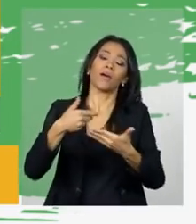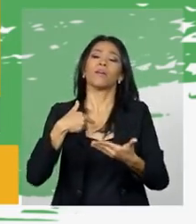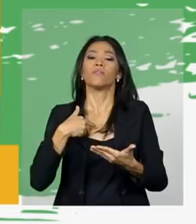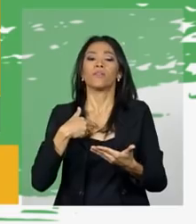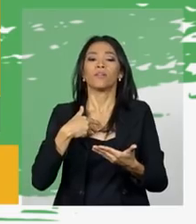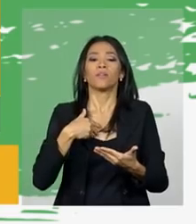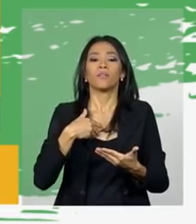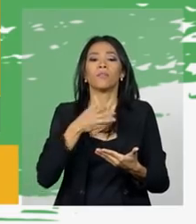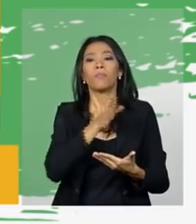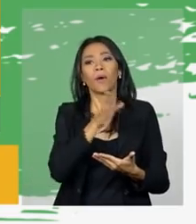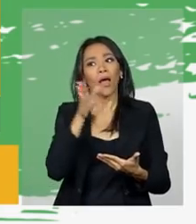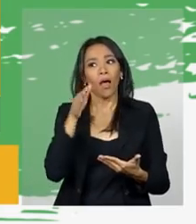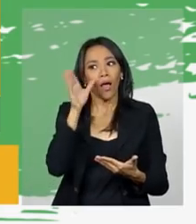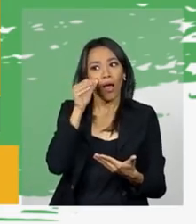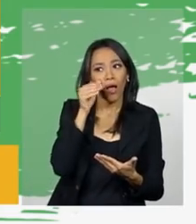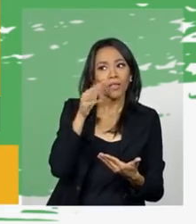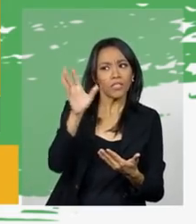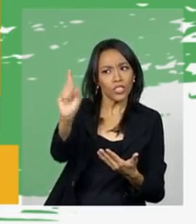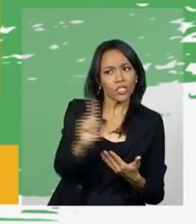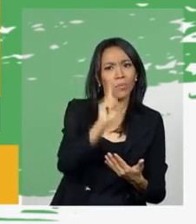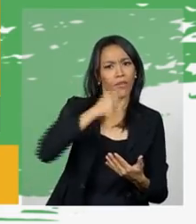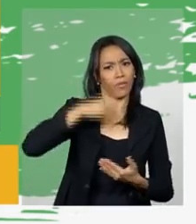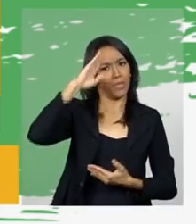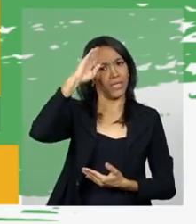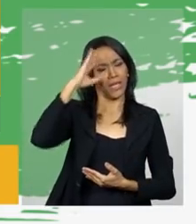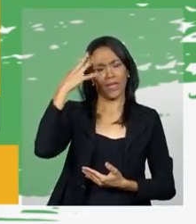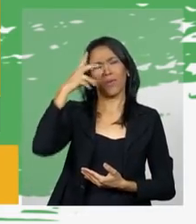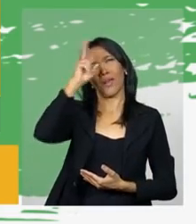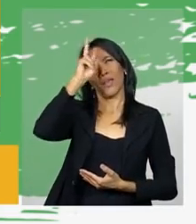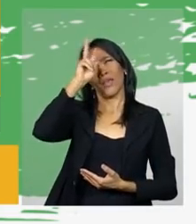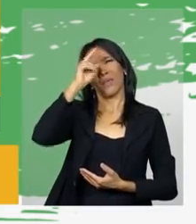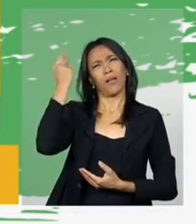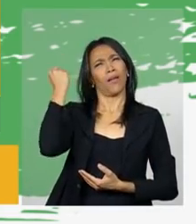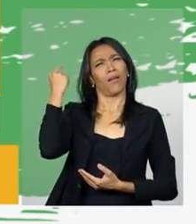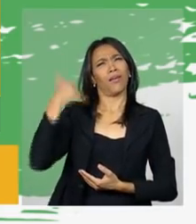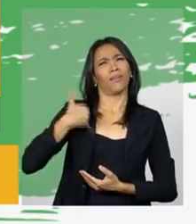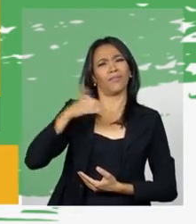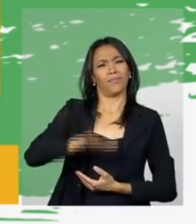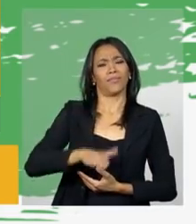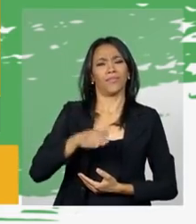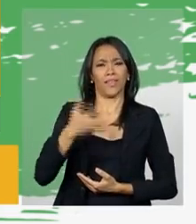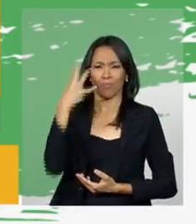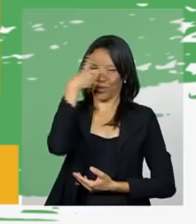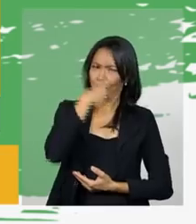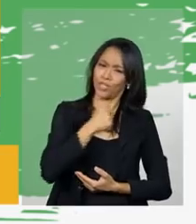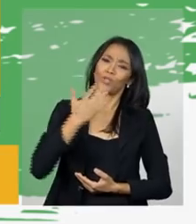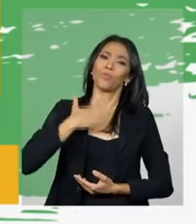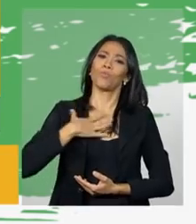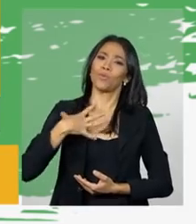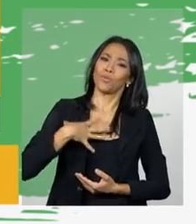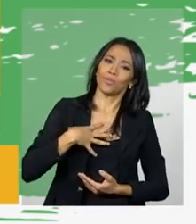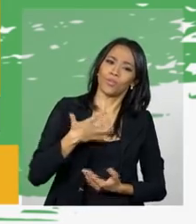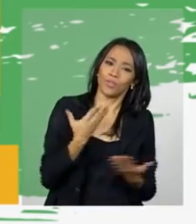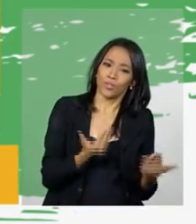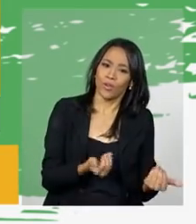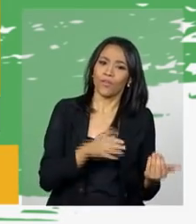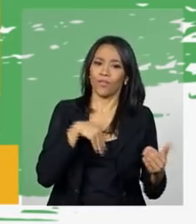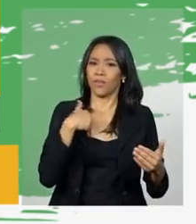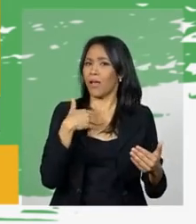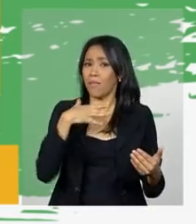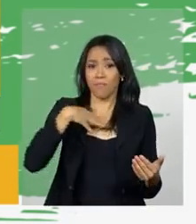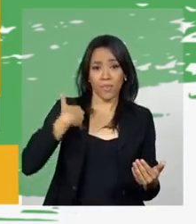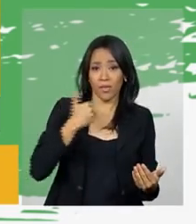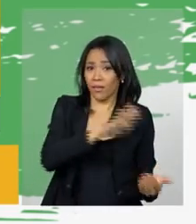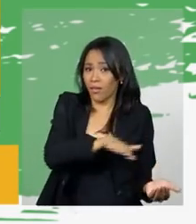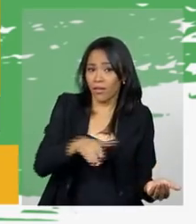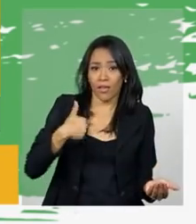aquele trajezinho militar, e era bonito, e eu lembro disso até hoje, a minha infância, né? O meu menino, o meu jovem, a minha infância,